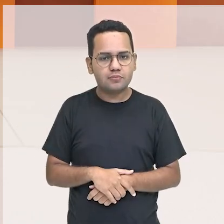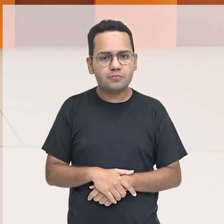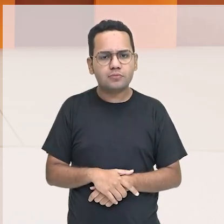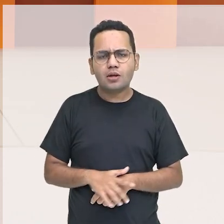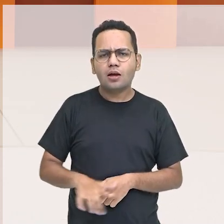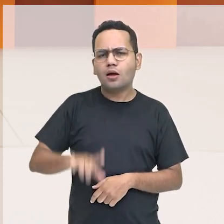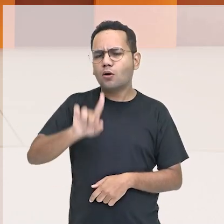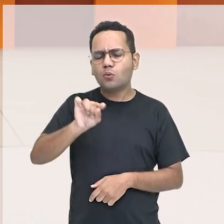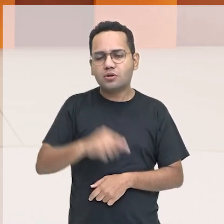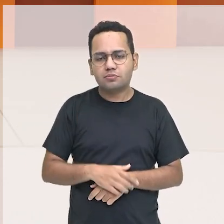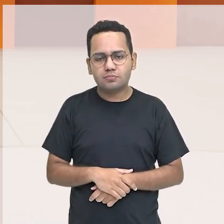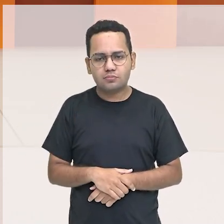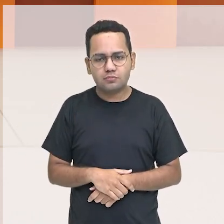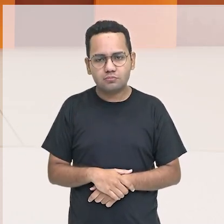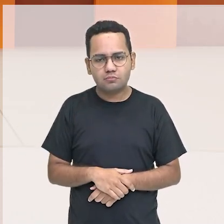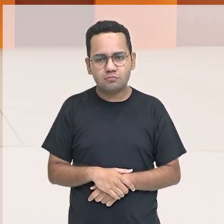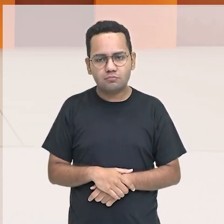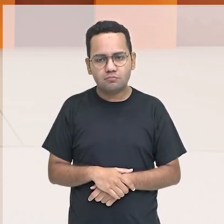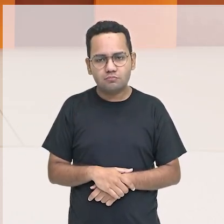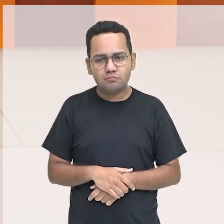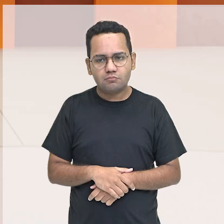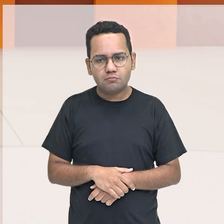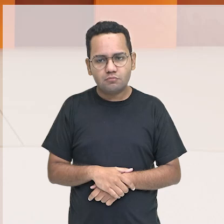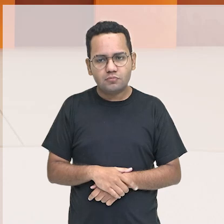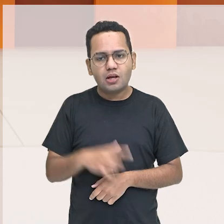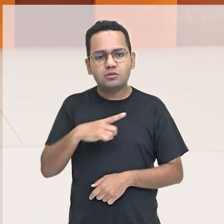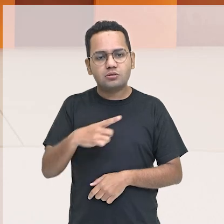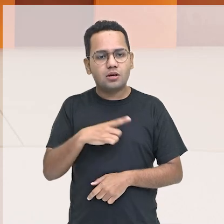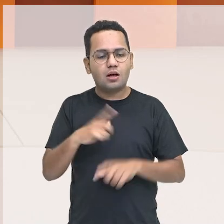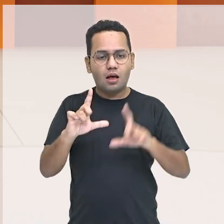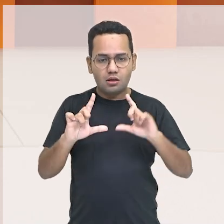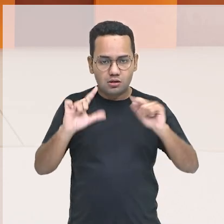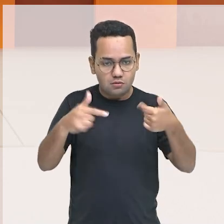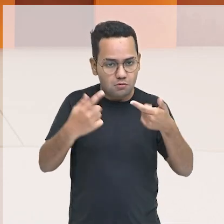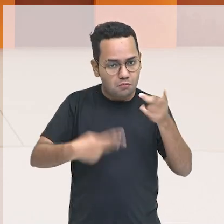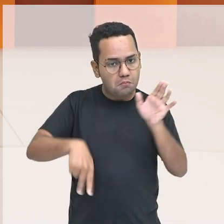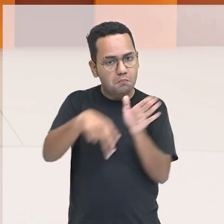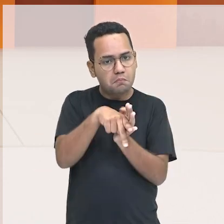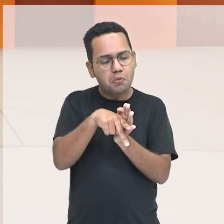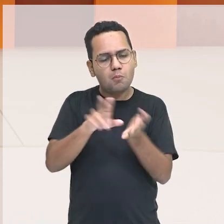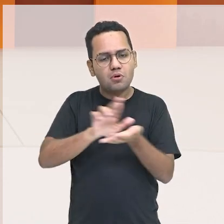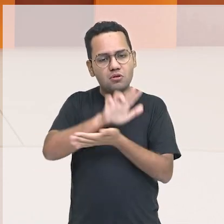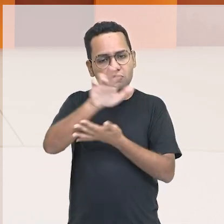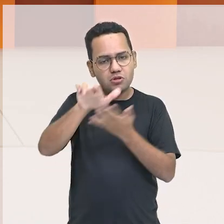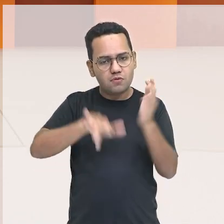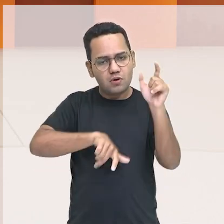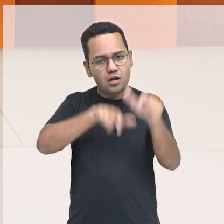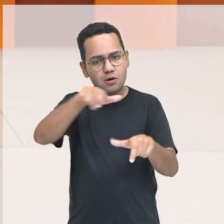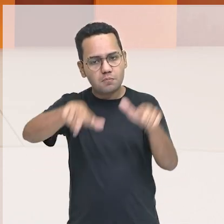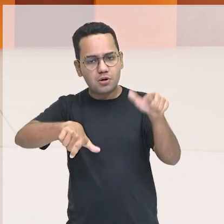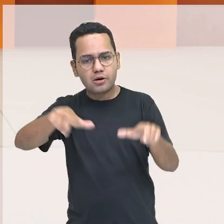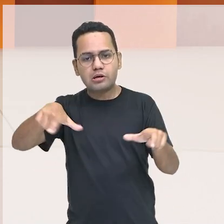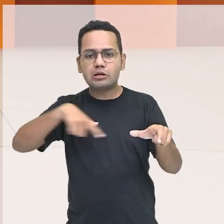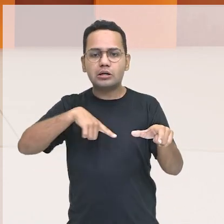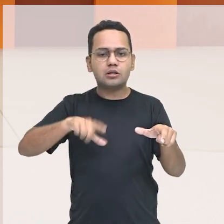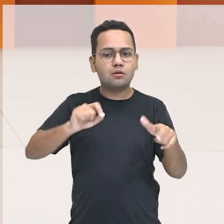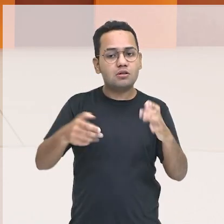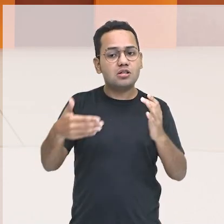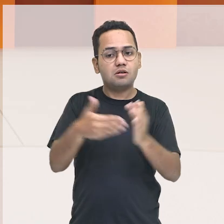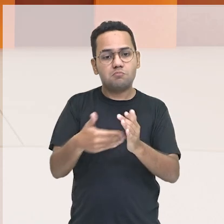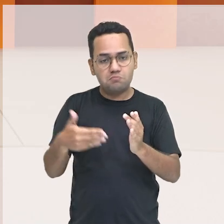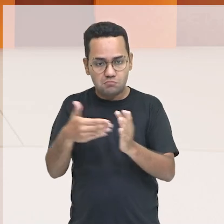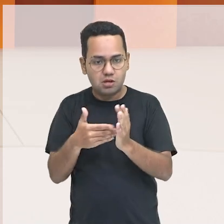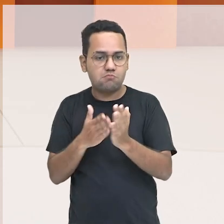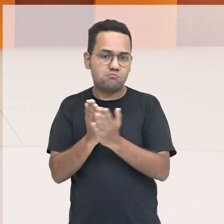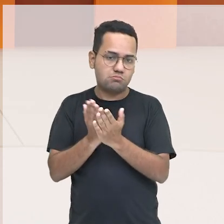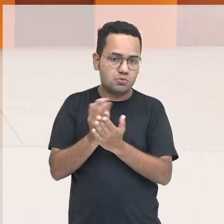ações individuais para limites relativamente previsíveis. Regras de conduta